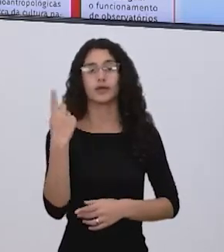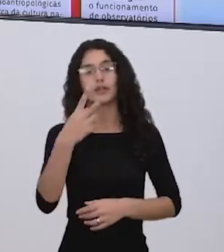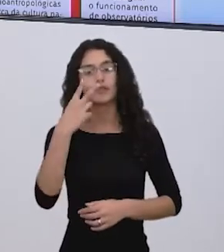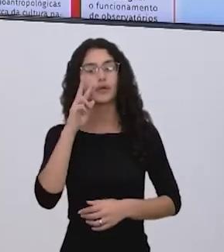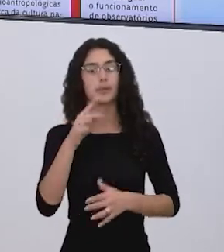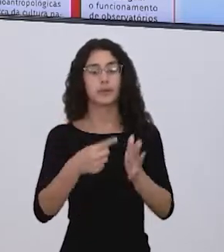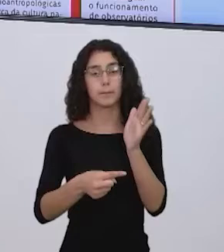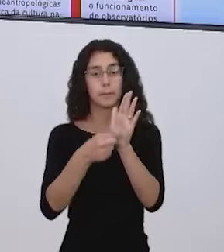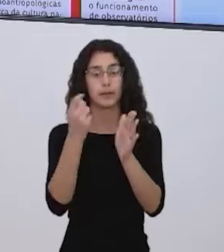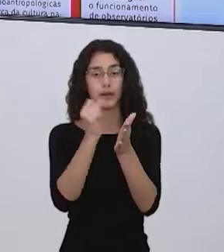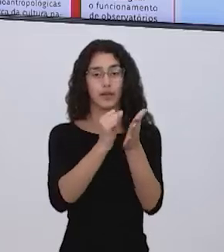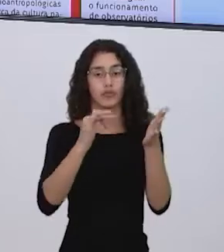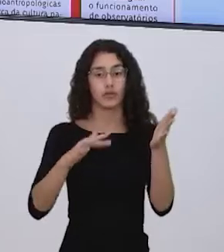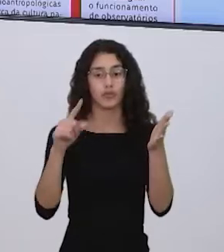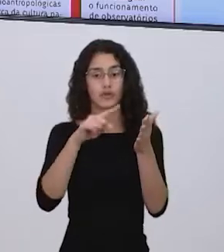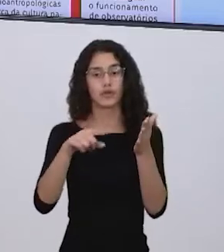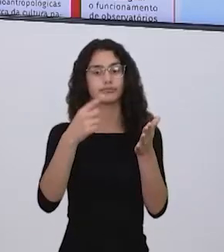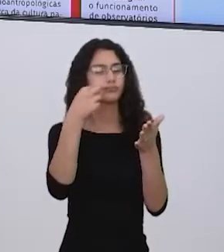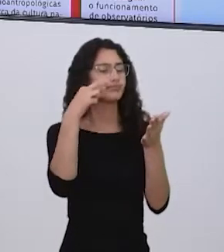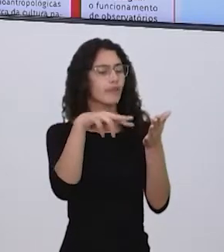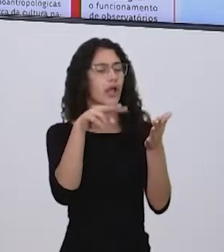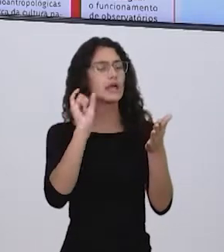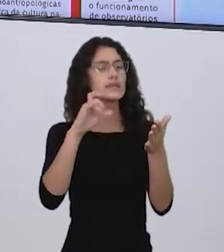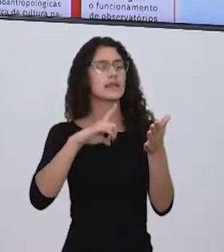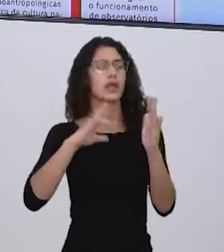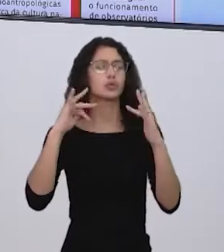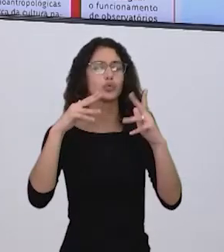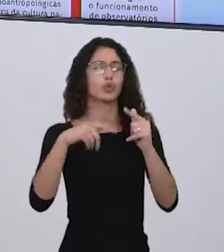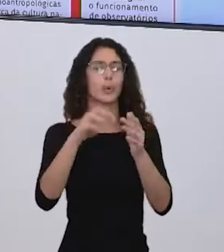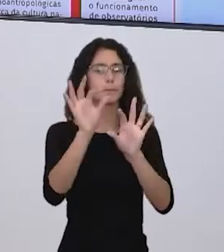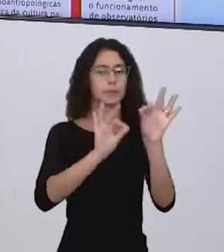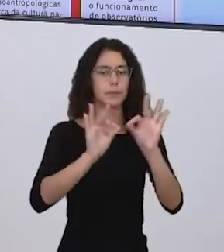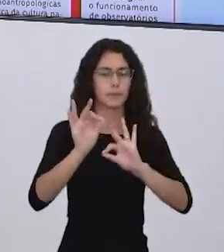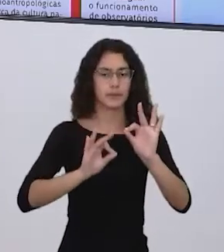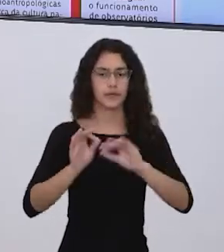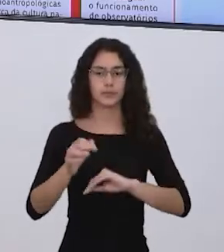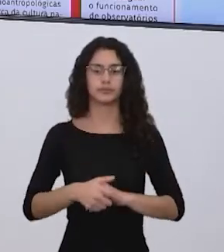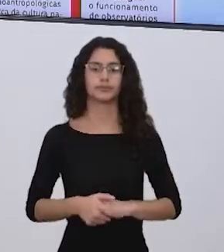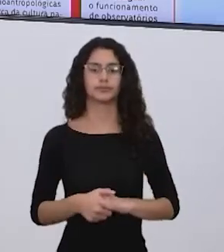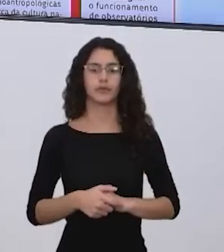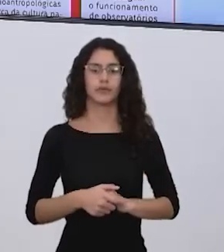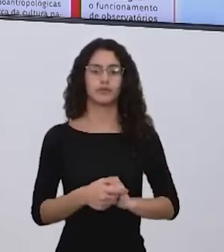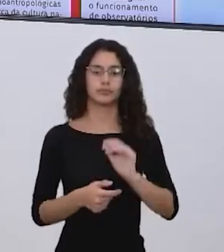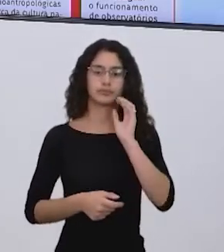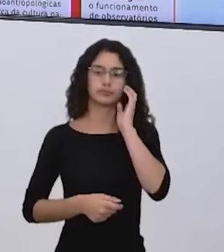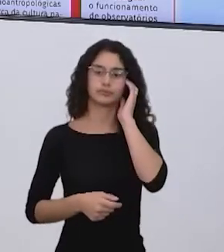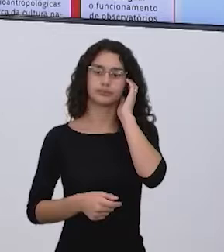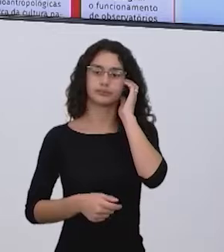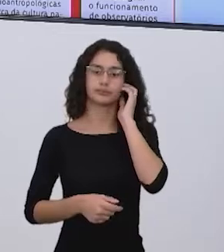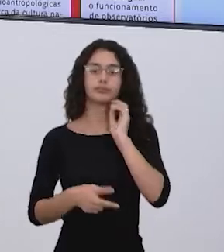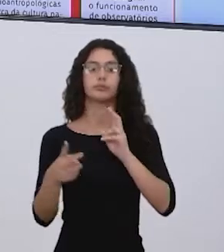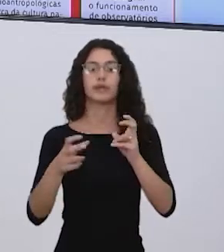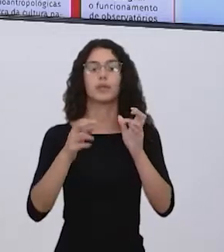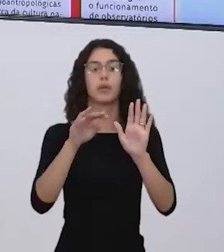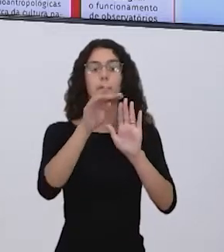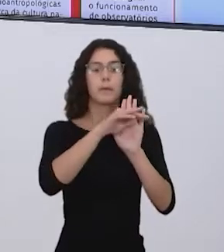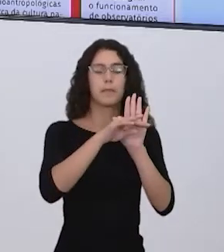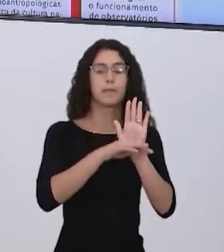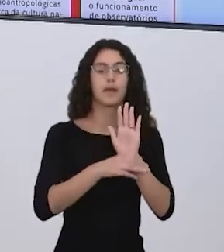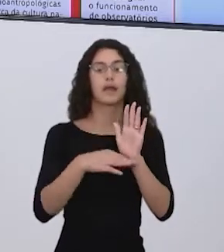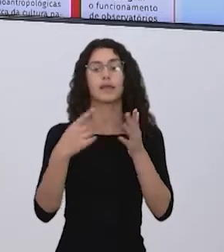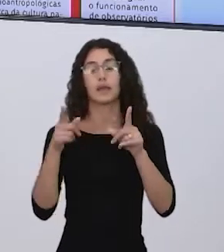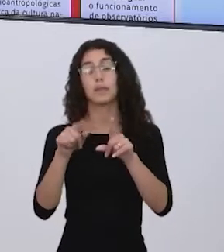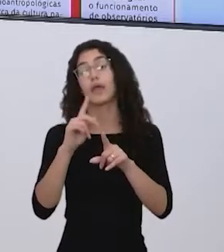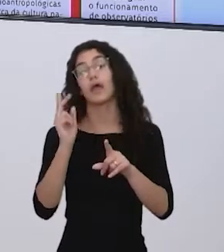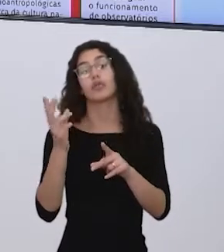gente viu na primeira atividade. Você confere aí se você tem tudo isso aí organizado. Quando a gente olha para os outros, e aí